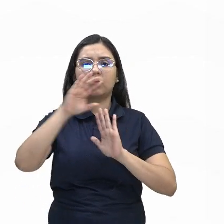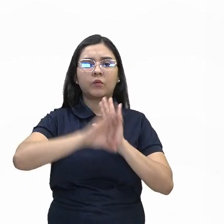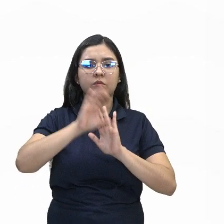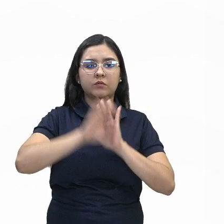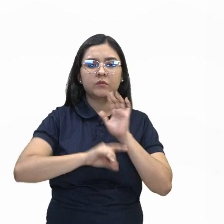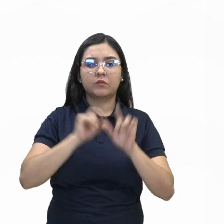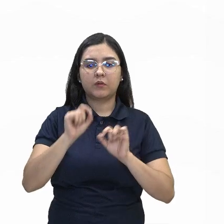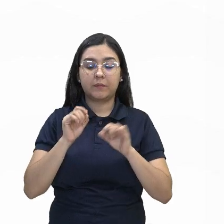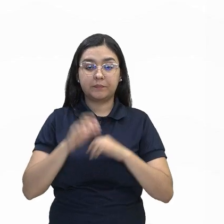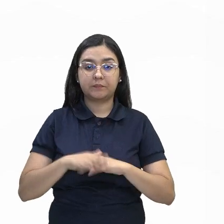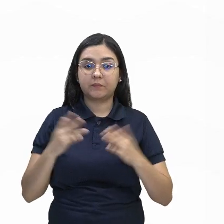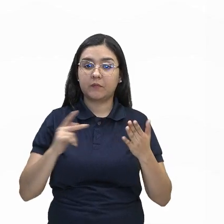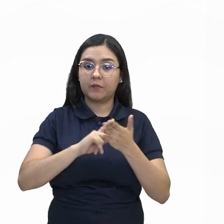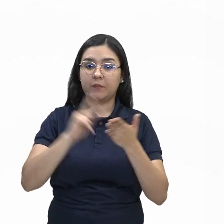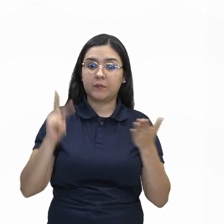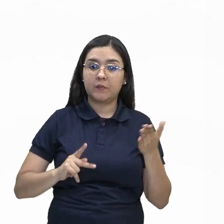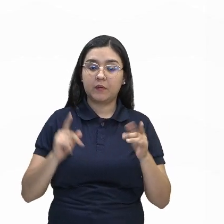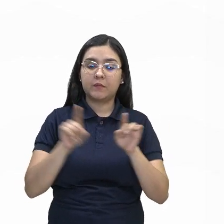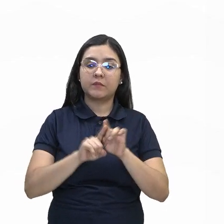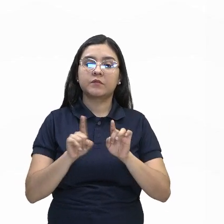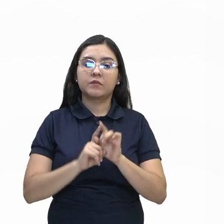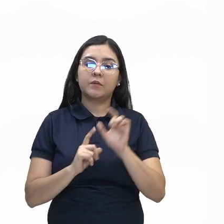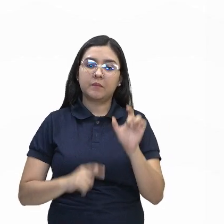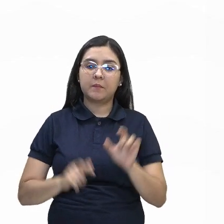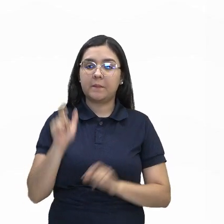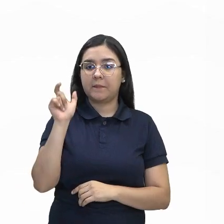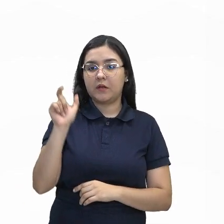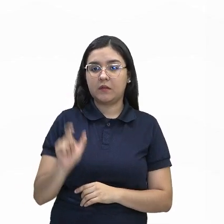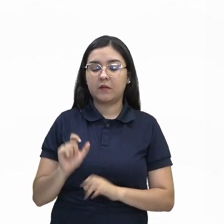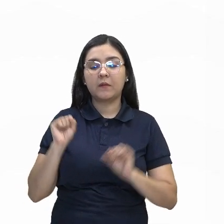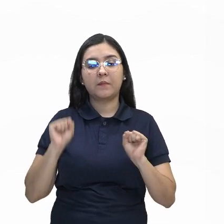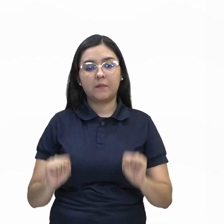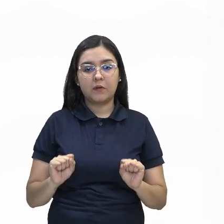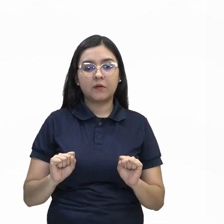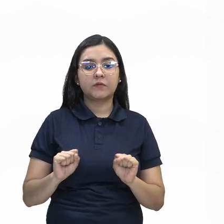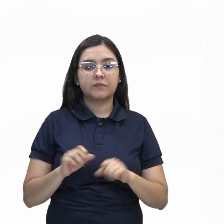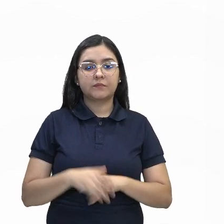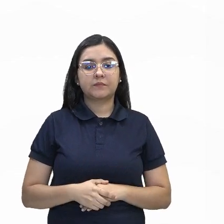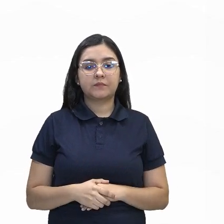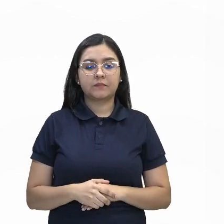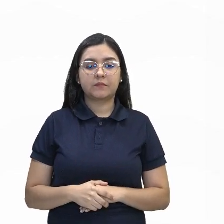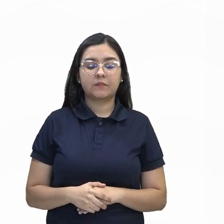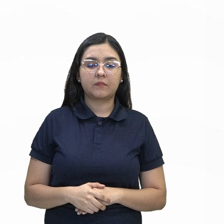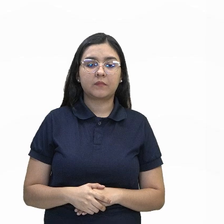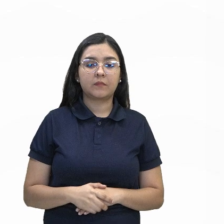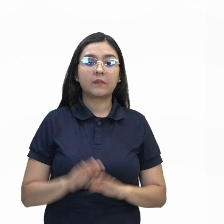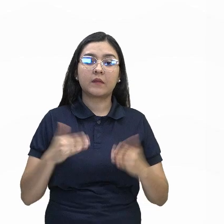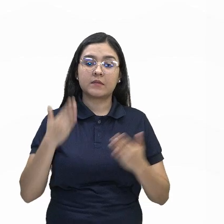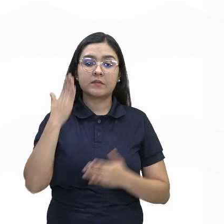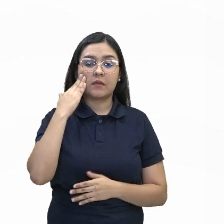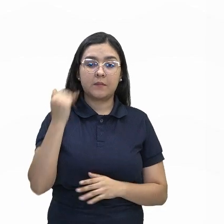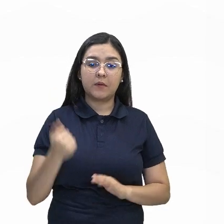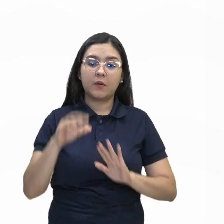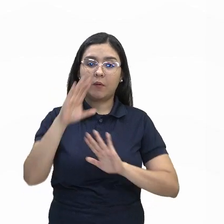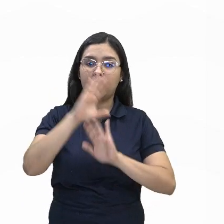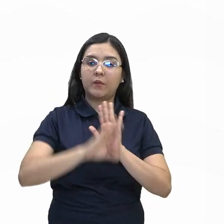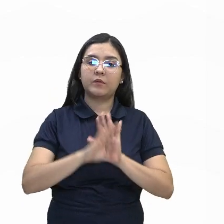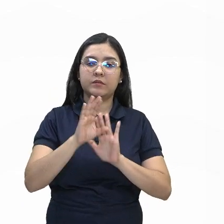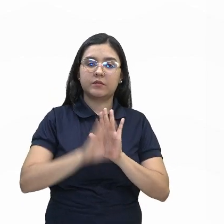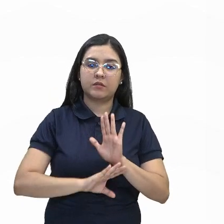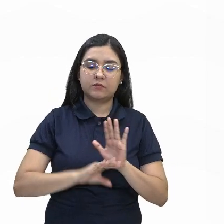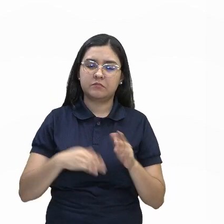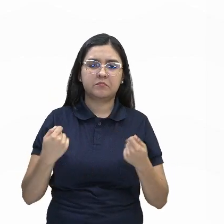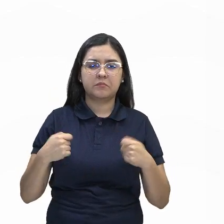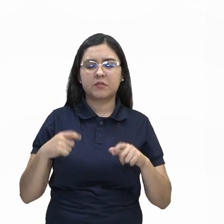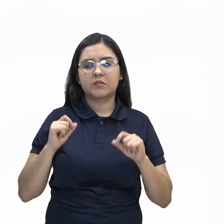Então, o poema, né, é um arranjo de palavras, que pode ser escrito ou falado, isso é muito importante, essa definição, né? Ele não precisa ser necessariamente escrito,